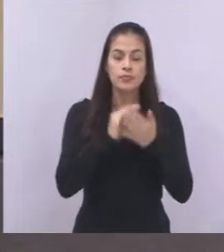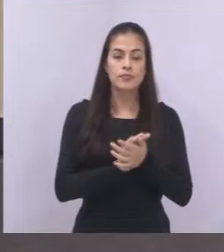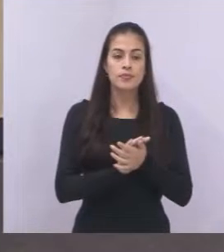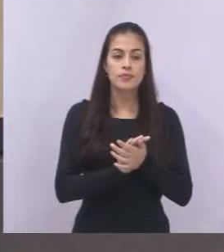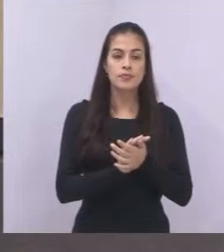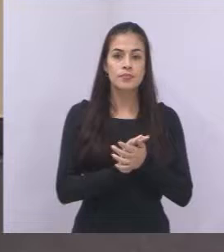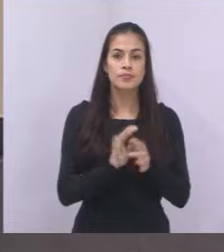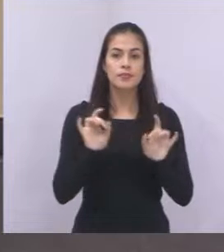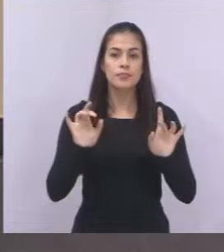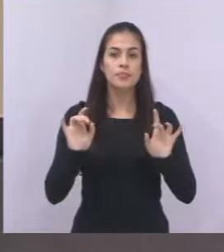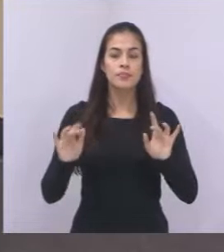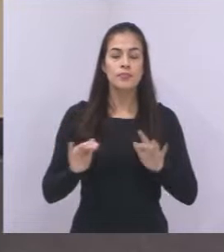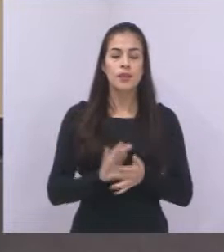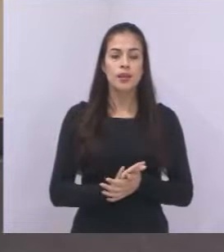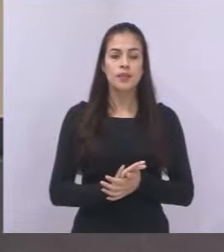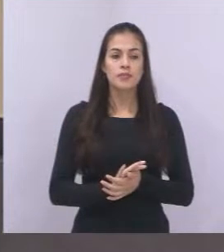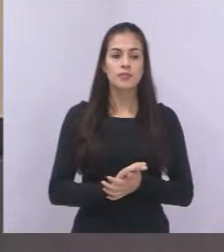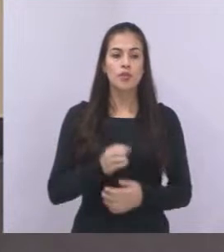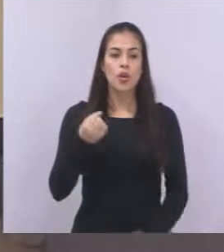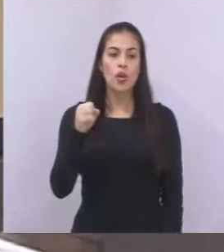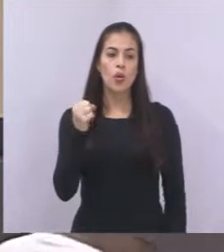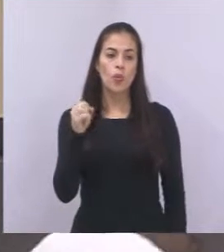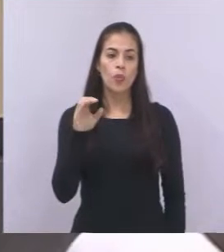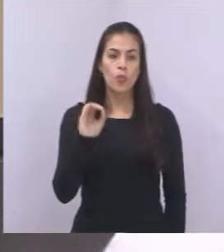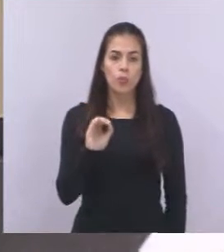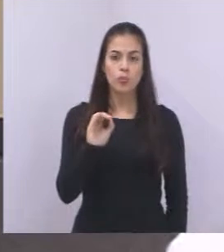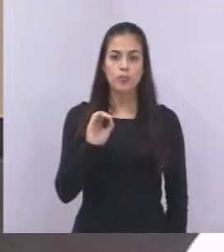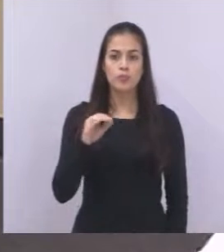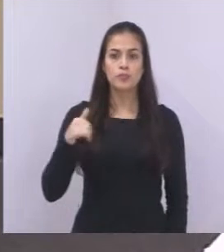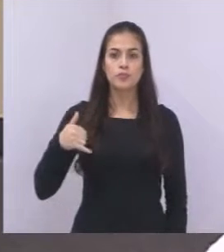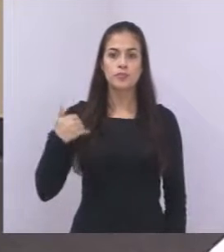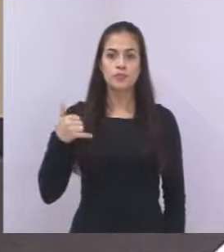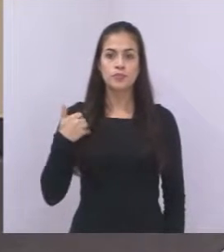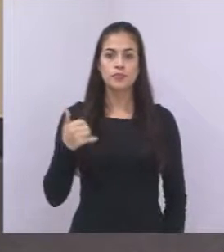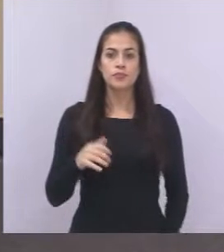especial aos idosos maiores de 80 anos.